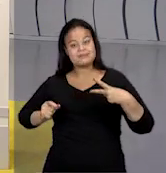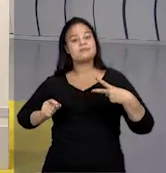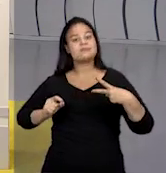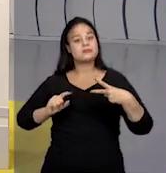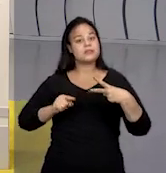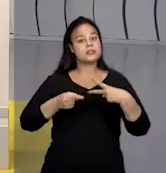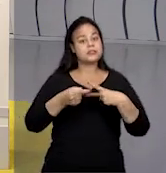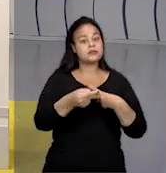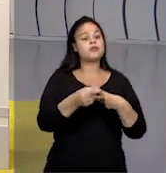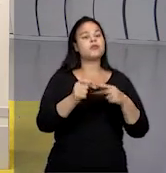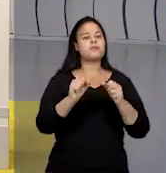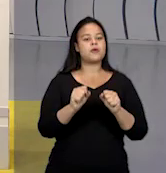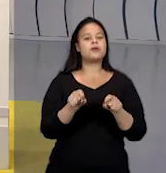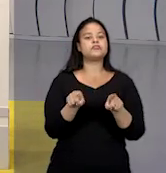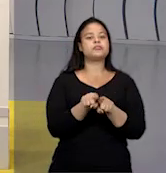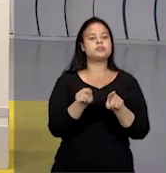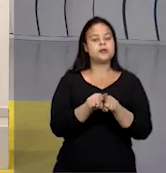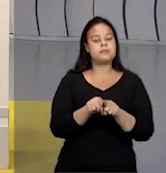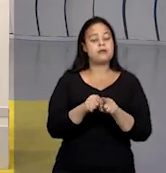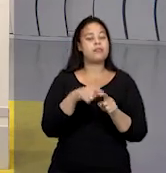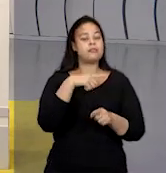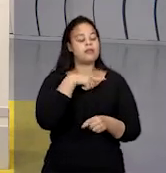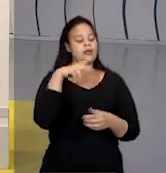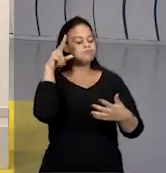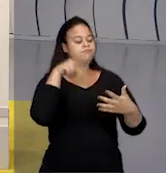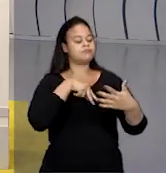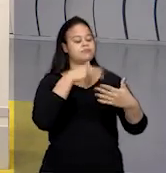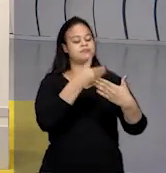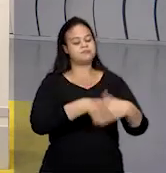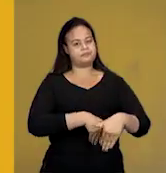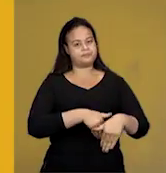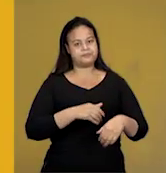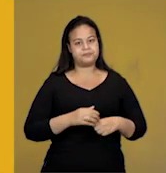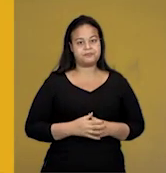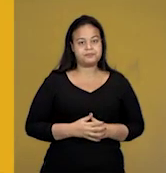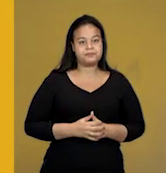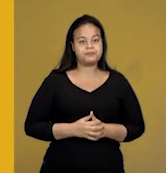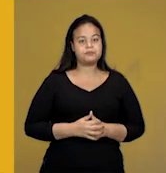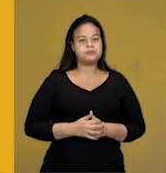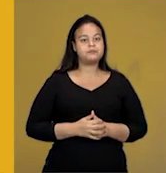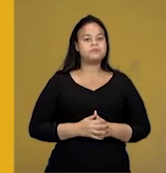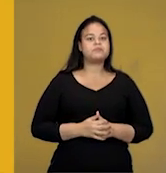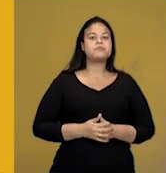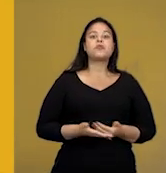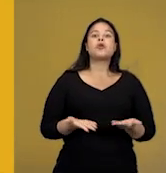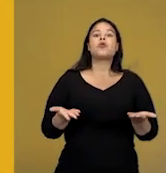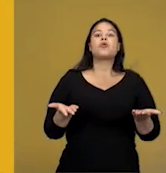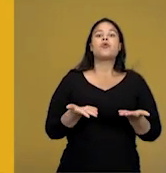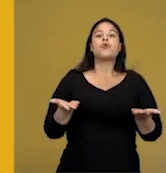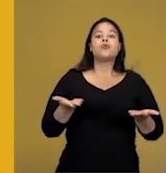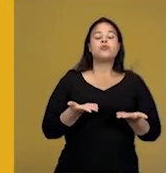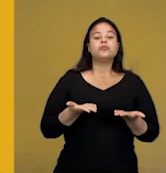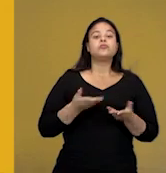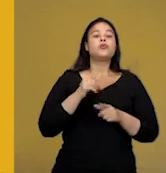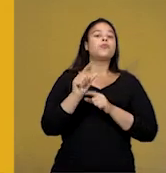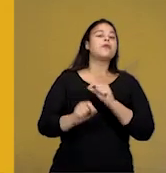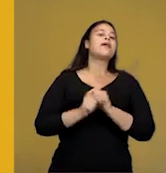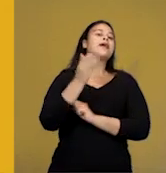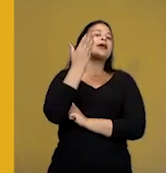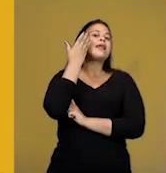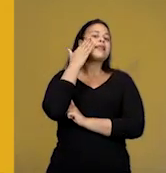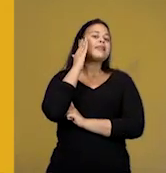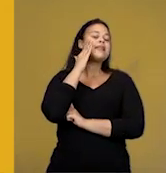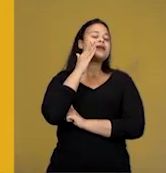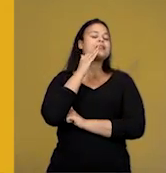ou não se cair em uma prova. Tranquilo? Então vamos lá. Nessa aula de hoje, nós vamos compreender